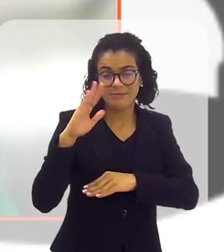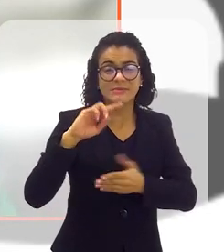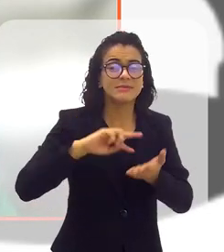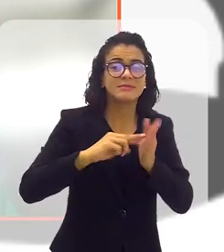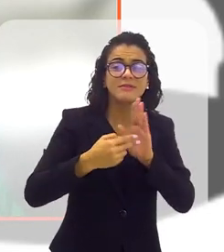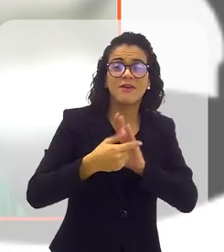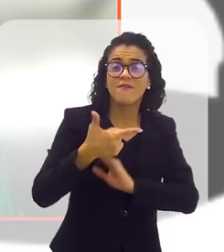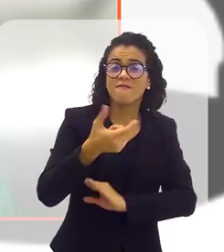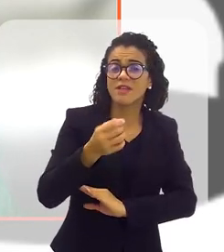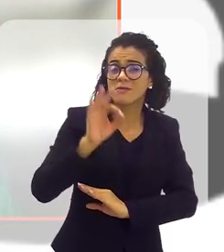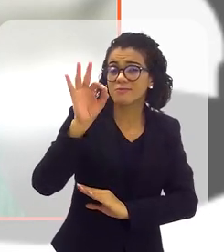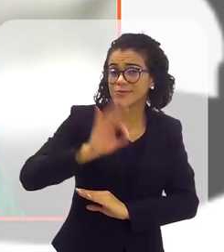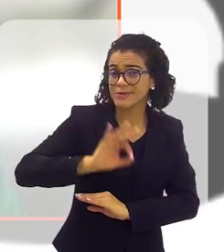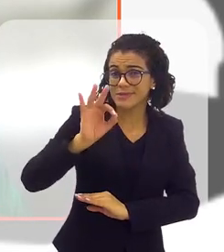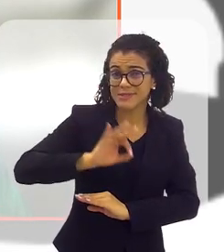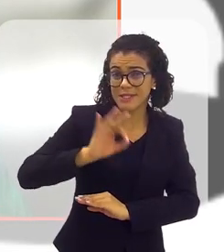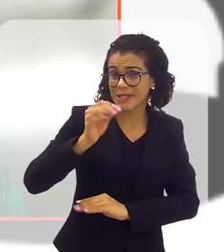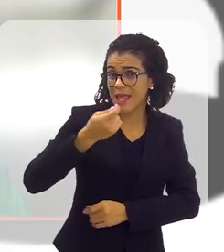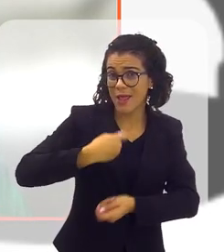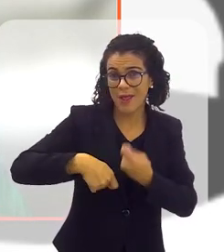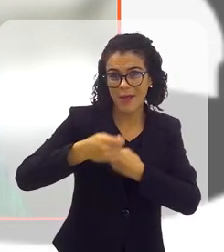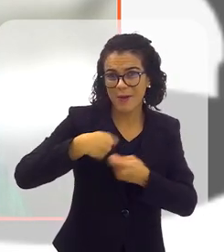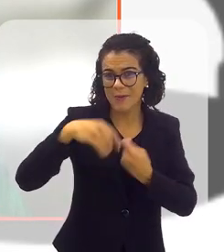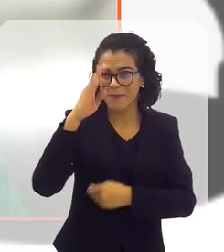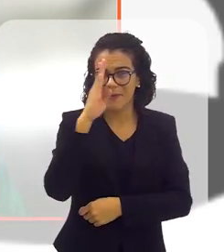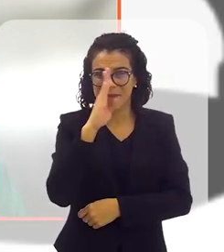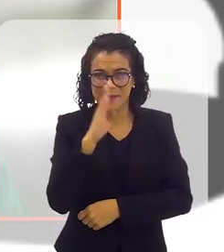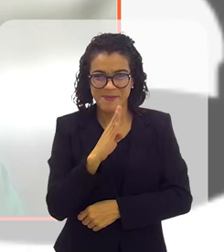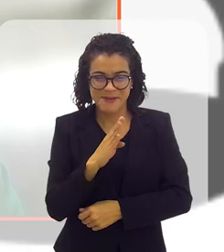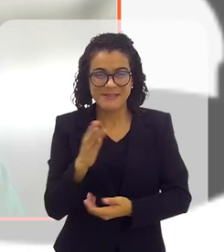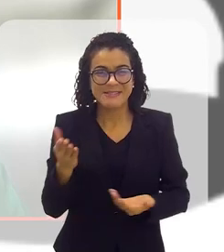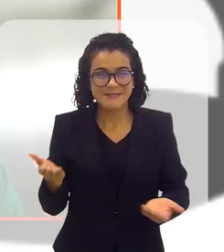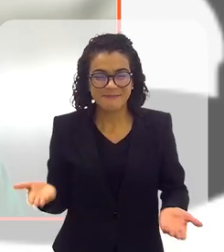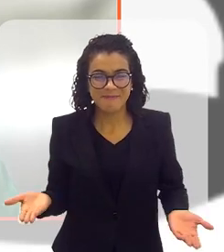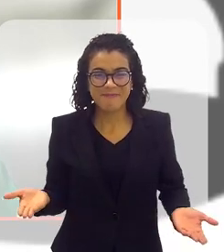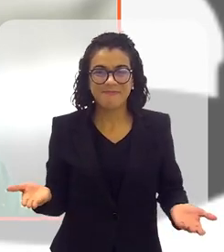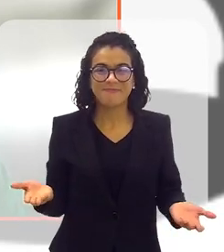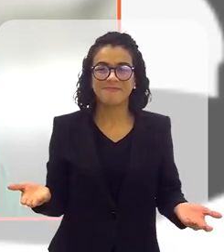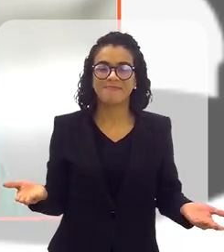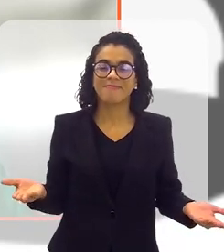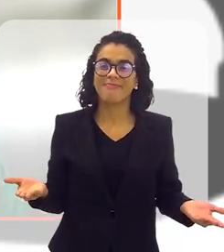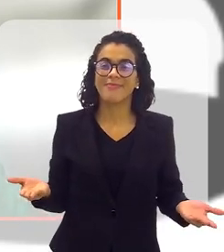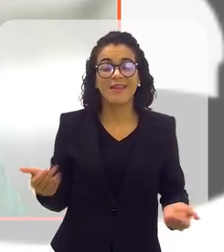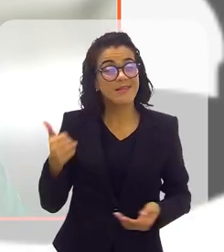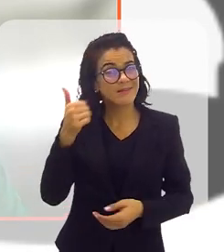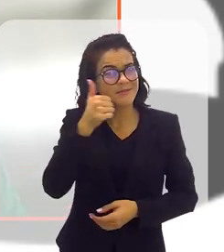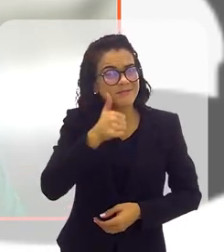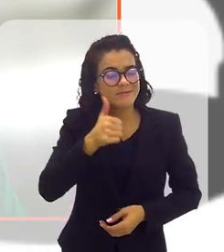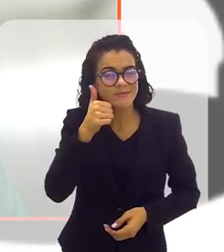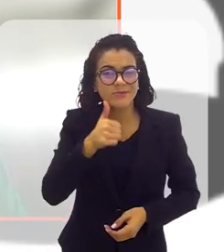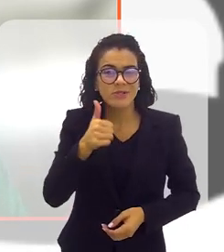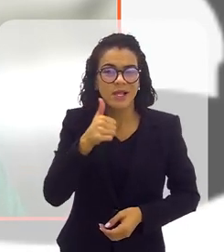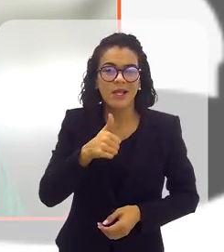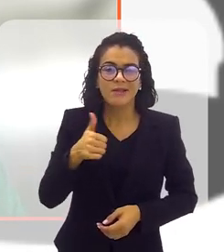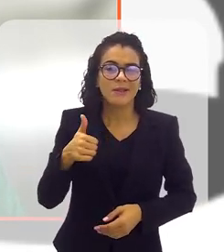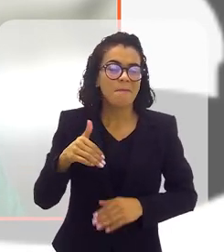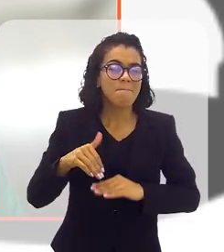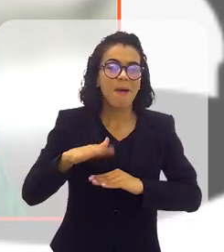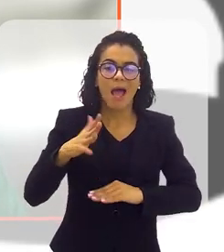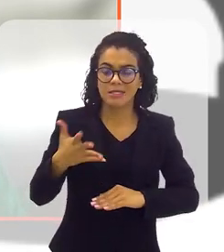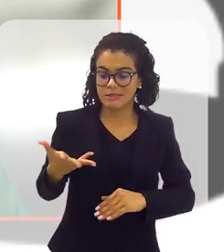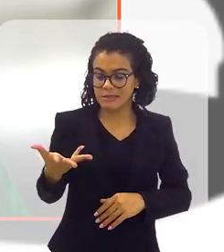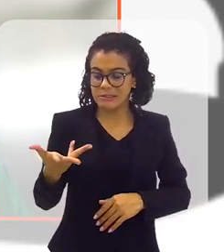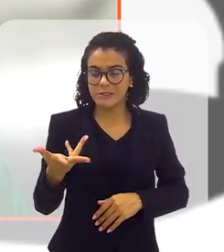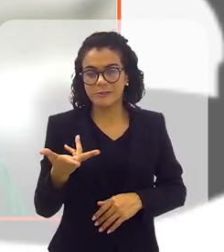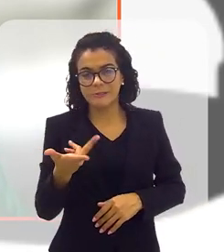exemplo, ela representa 20% da economia do nosso país. Então, e são mulheres hoje que